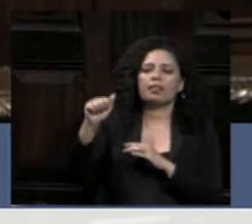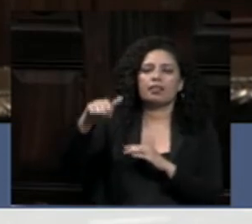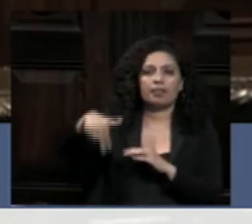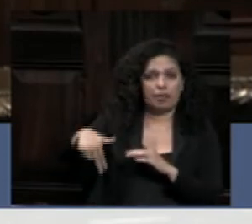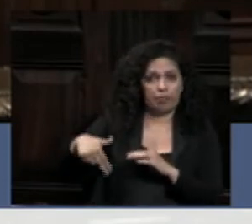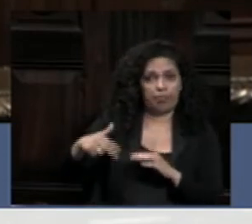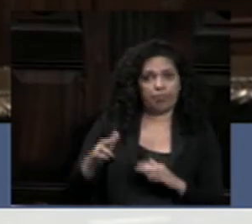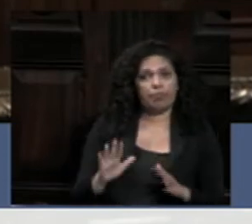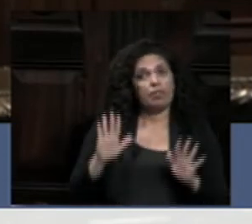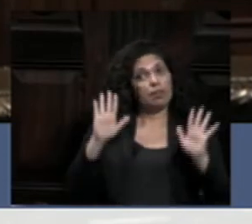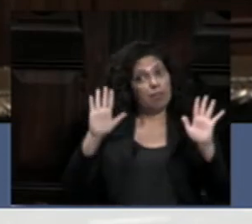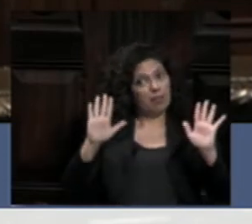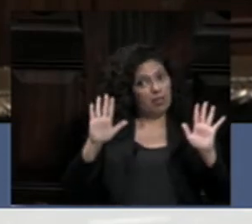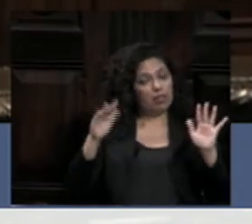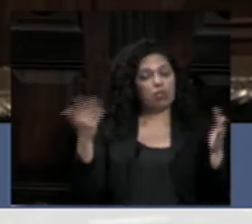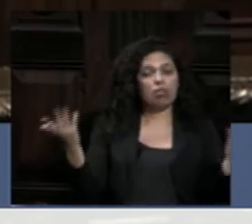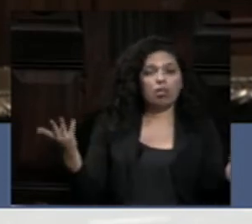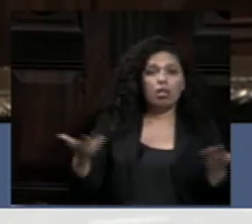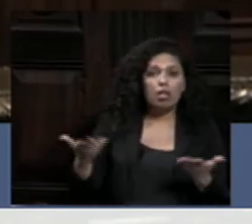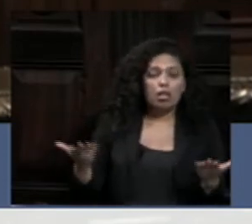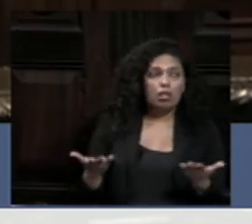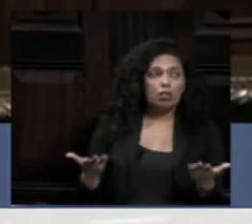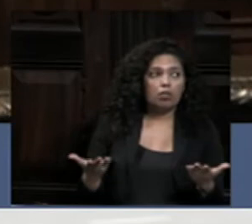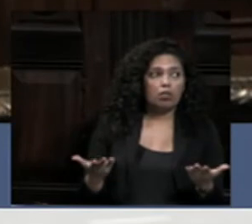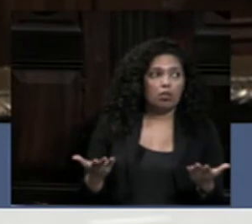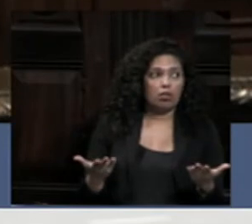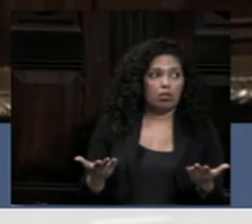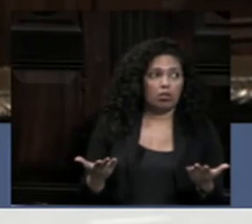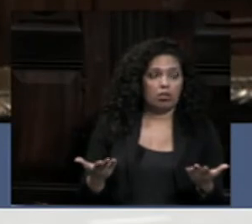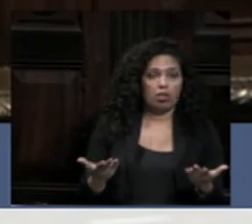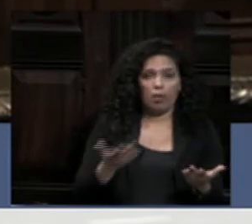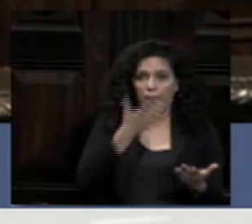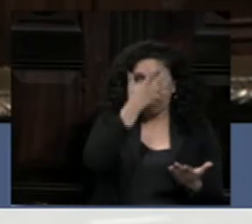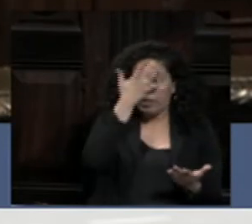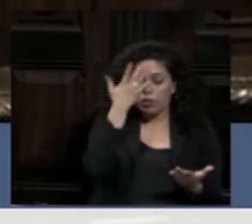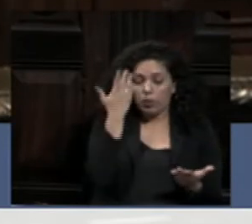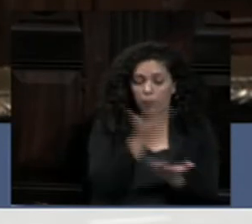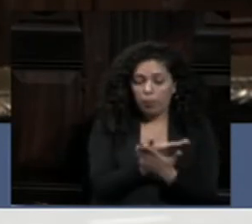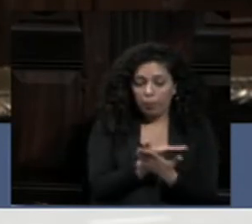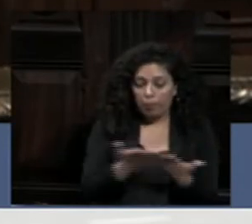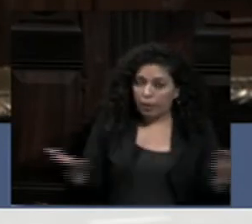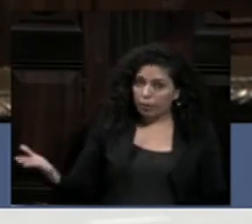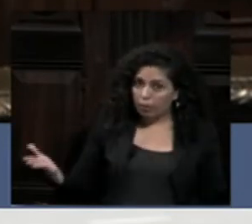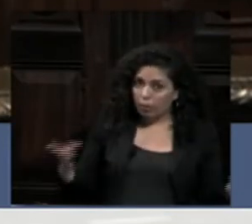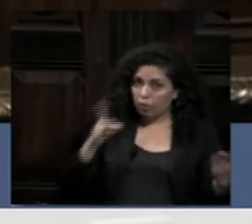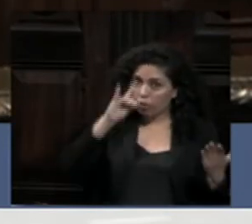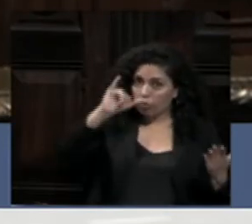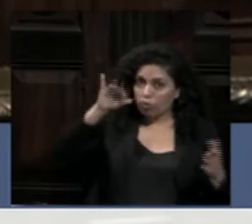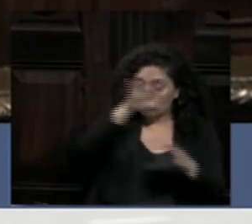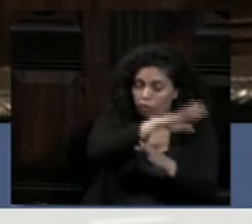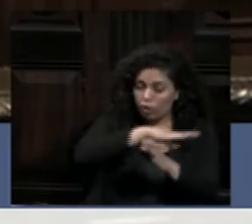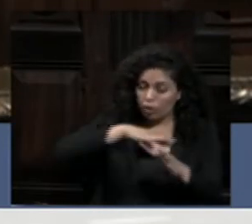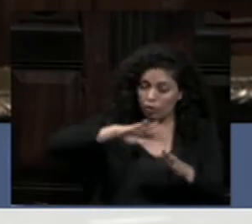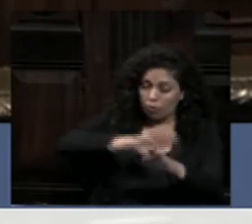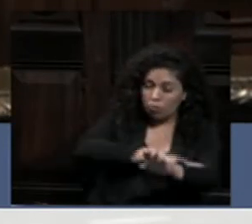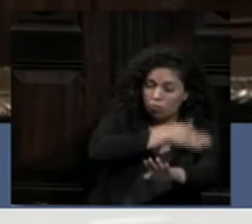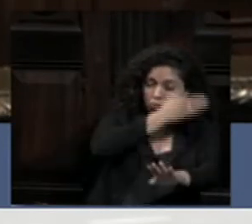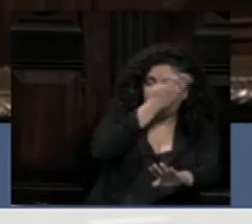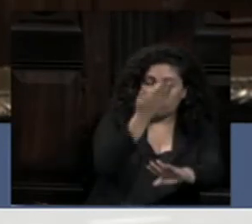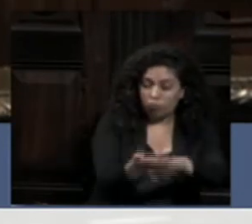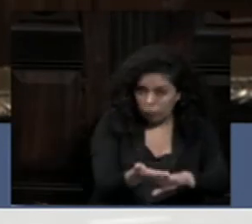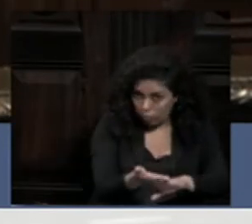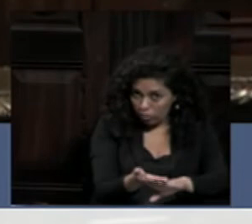que perdeu praticamente um dia inteiro para fazer essa vistoria, que são poucas